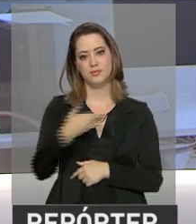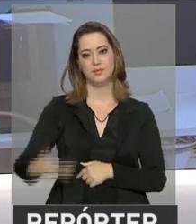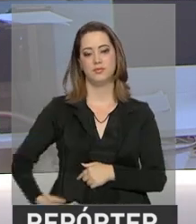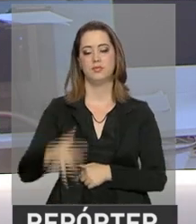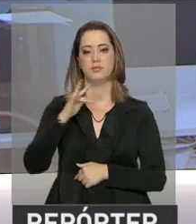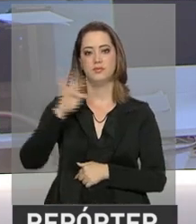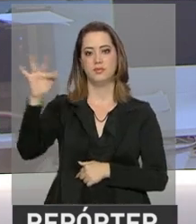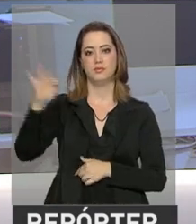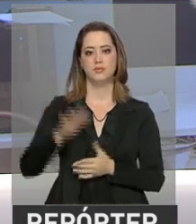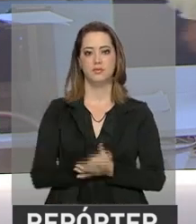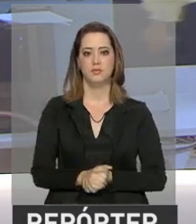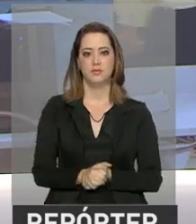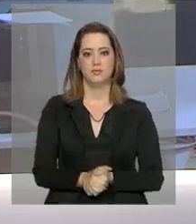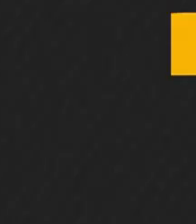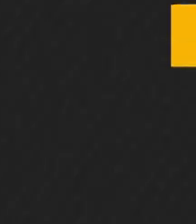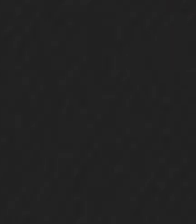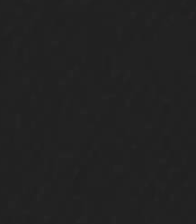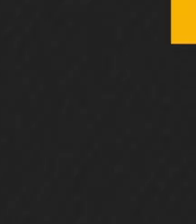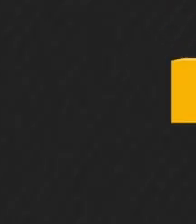TV do Governo